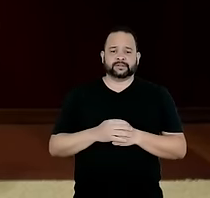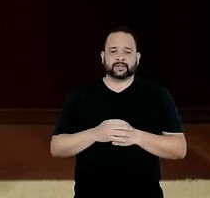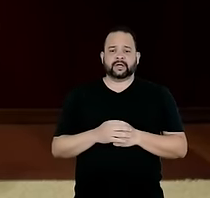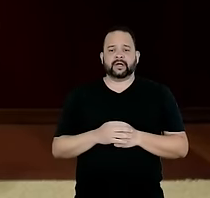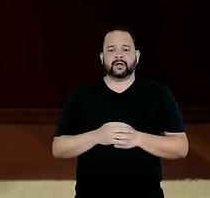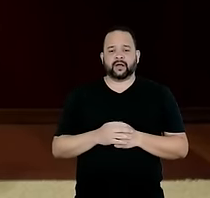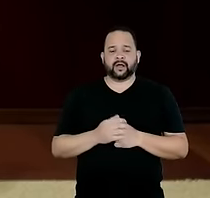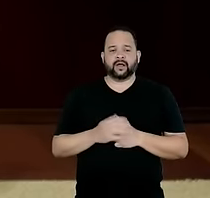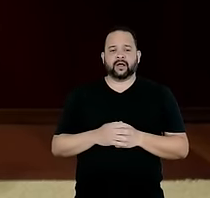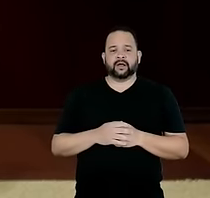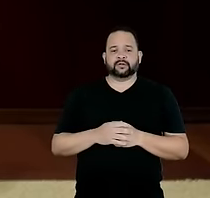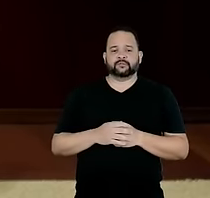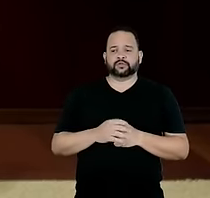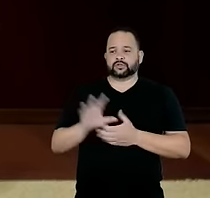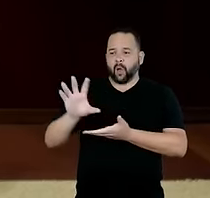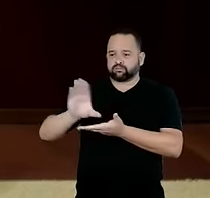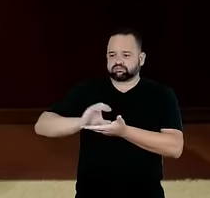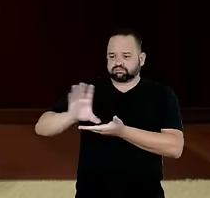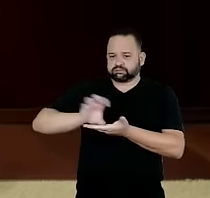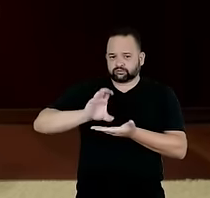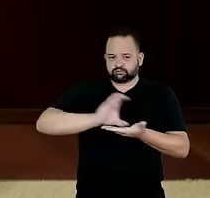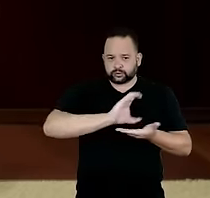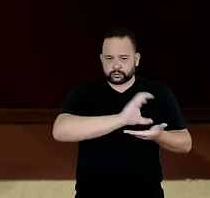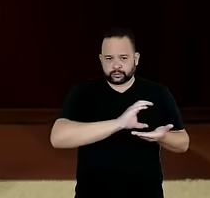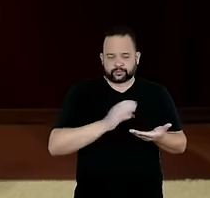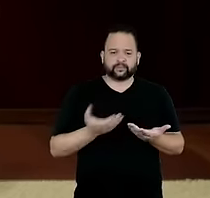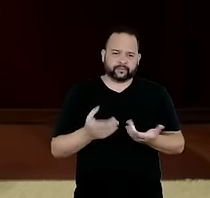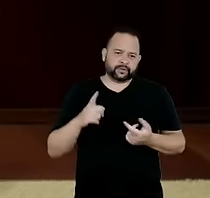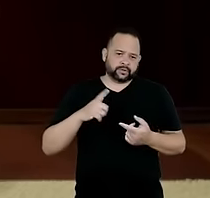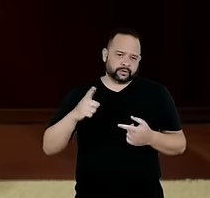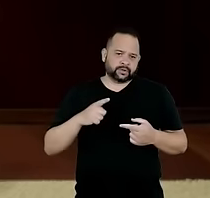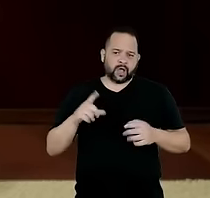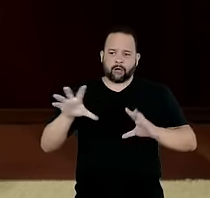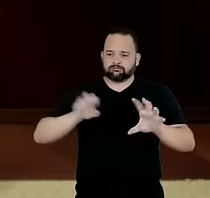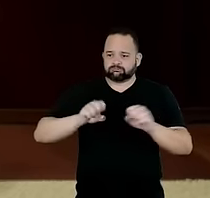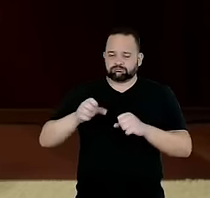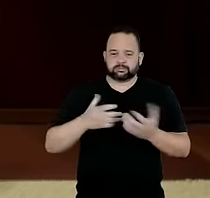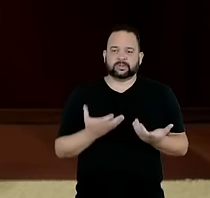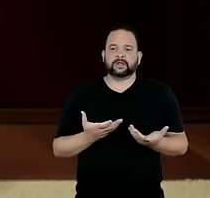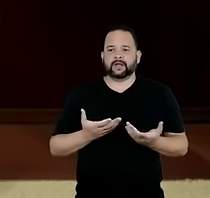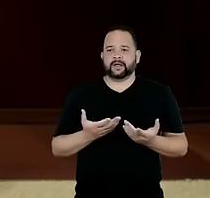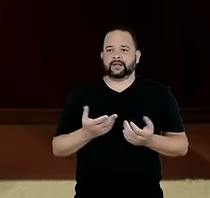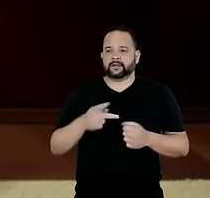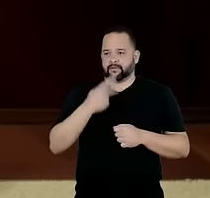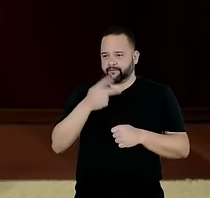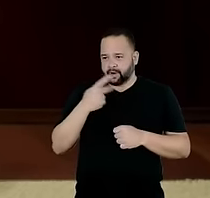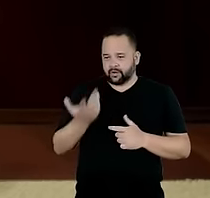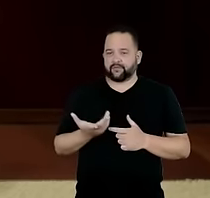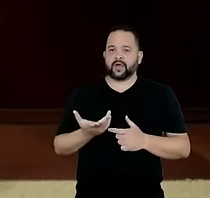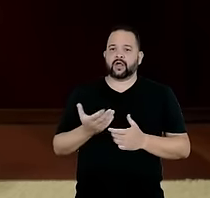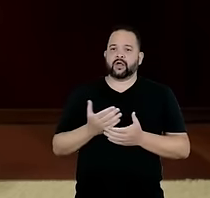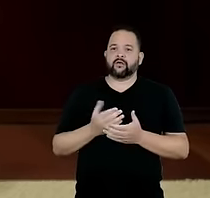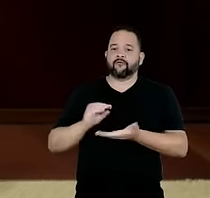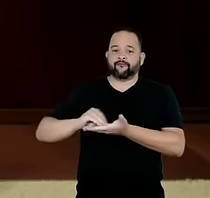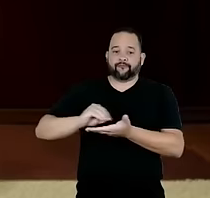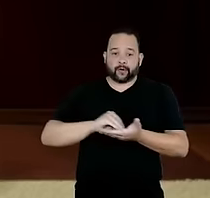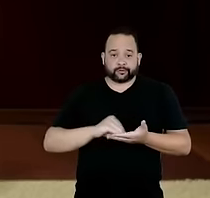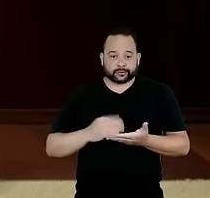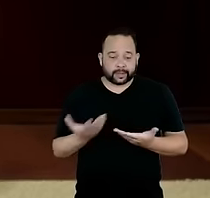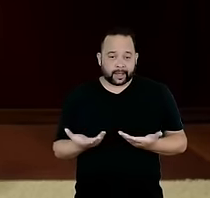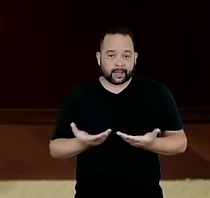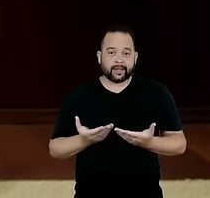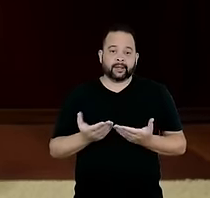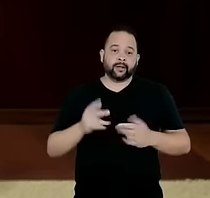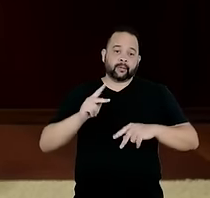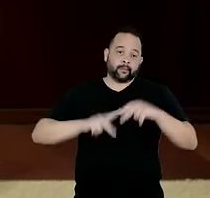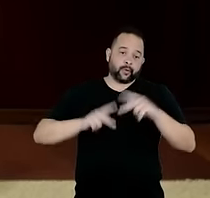mundo ele até comentou né que vai haver um aumento da escassez mundial em função desses juros mais altos O